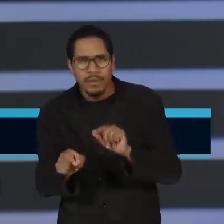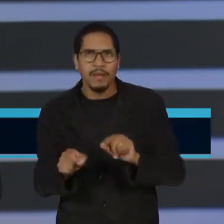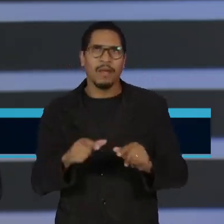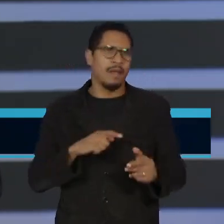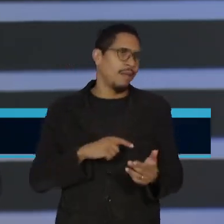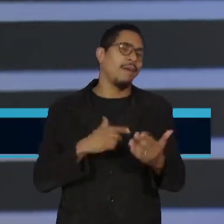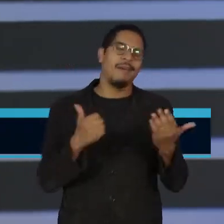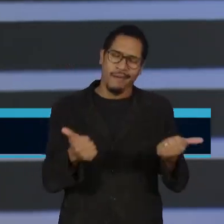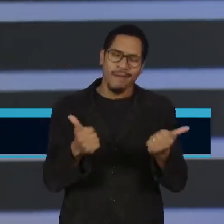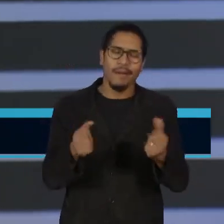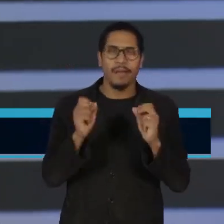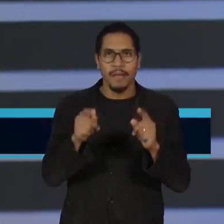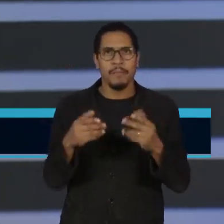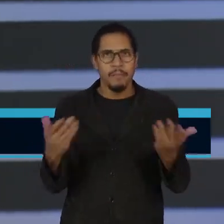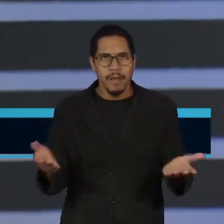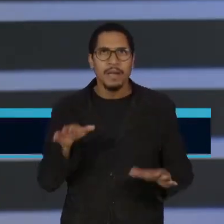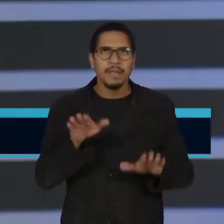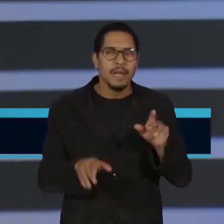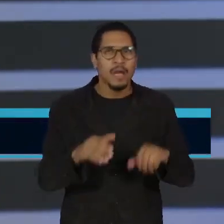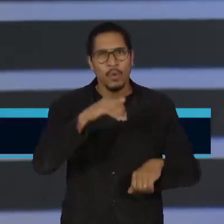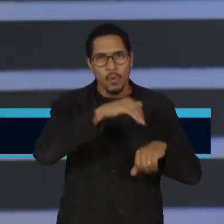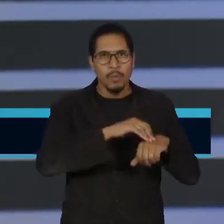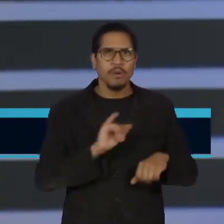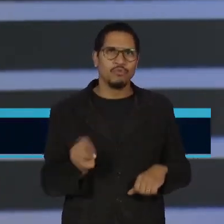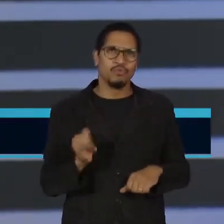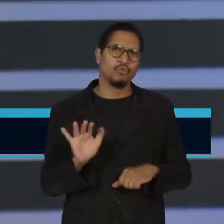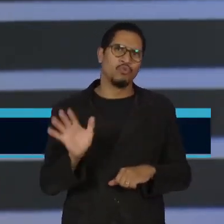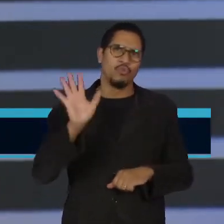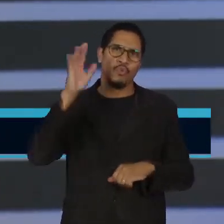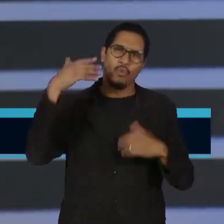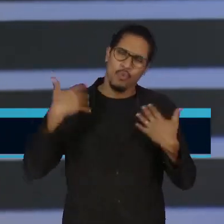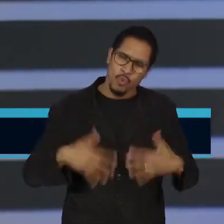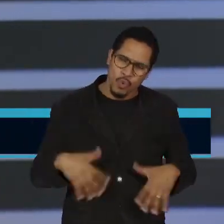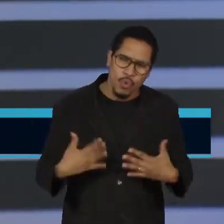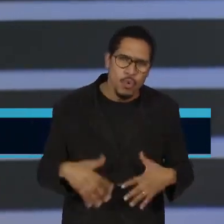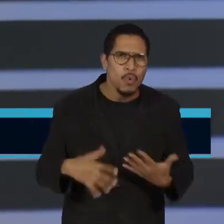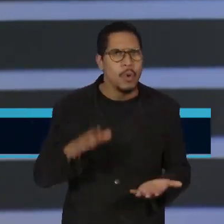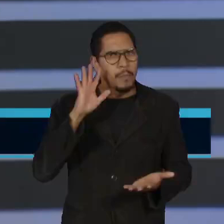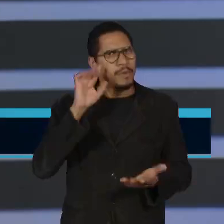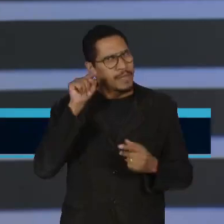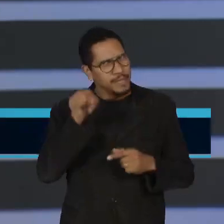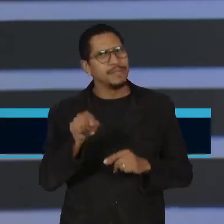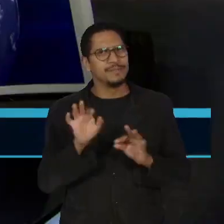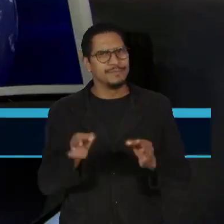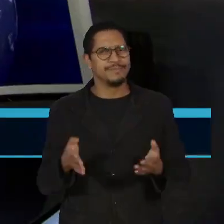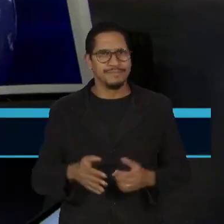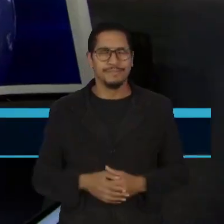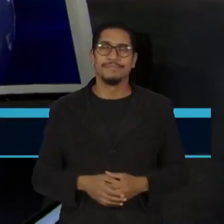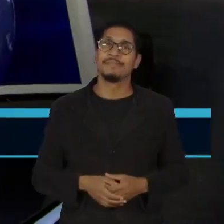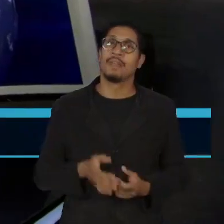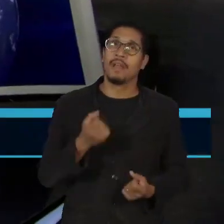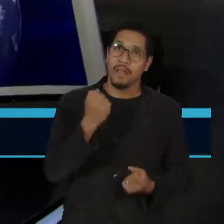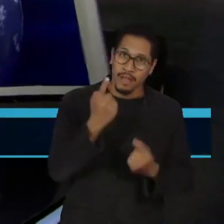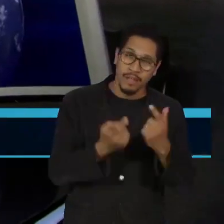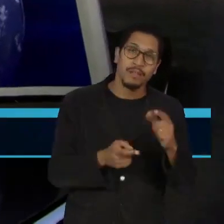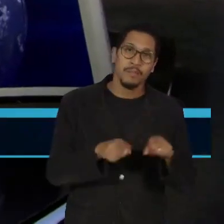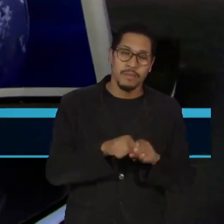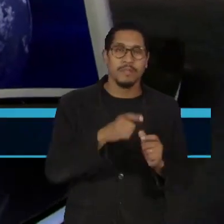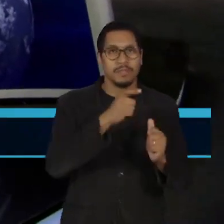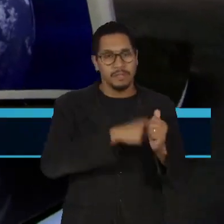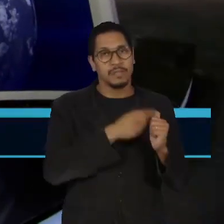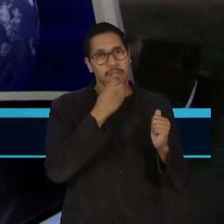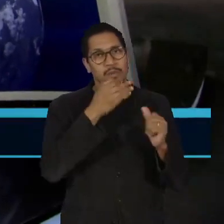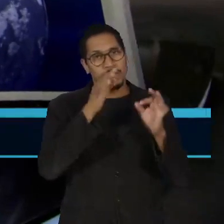pessoa, lógico, mas muitas vezes a culpa é do juro alto. A gente devia pensar nisso. Algumas dívidas são boas, como a gente viu ali